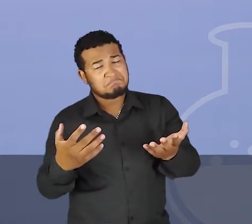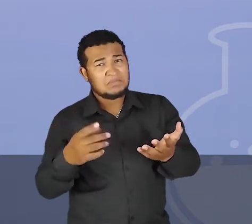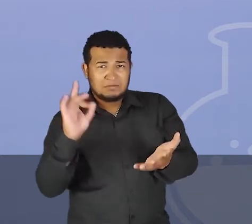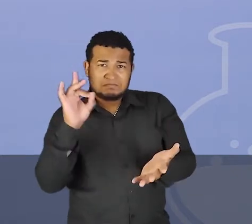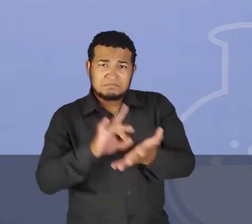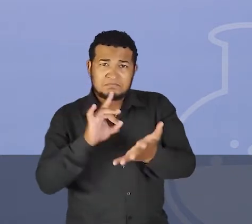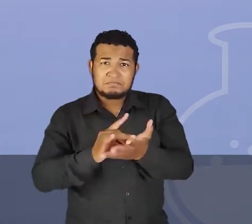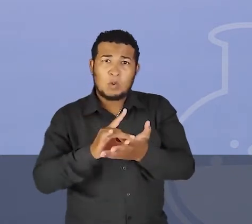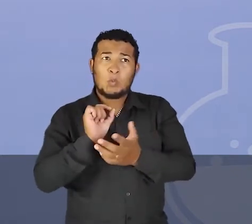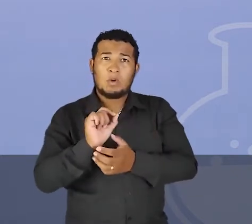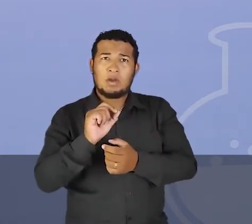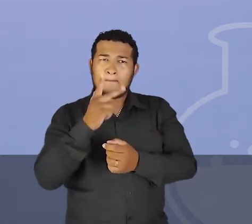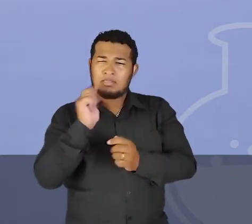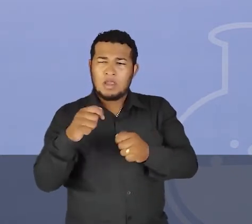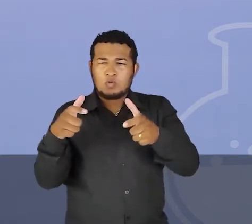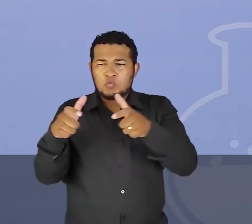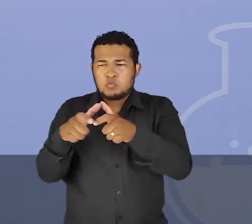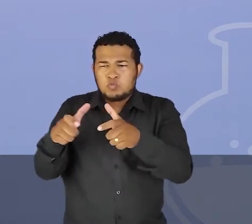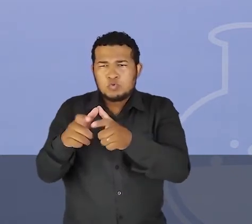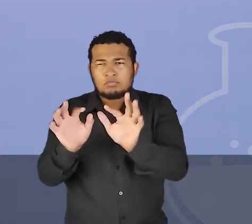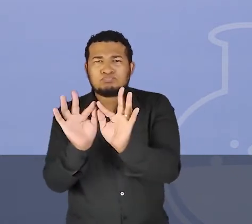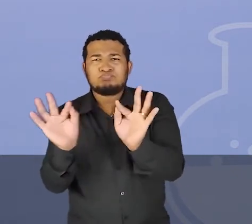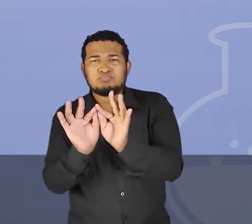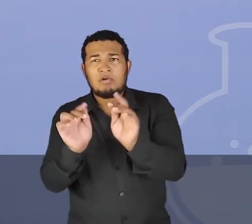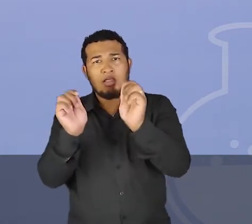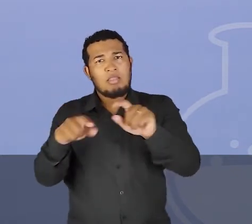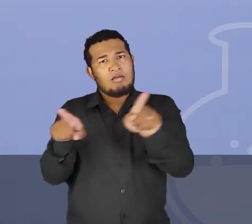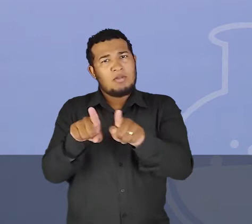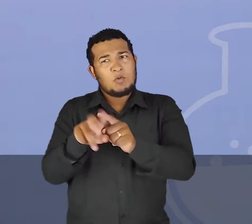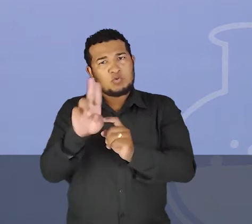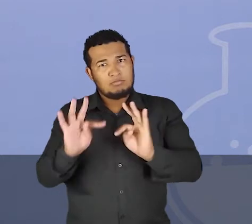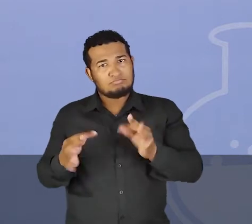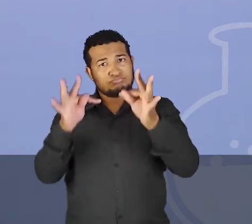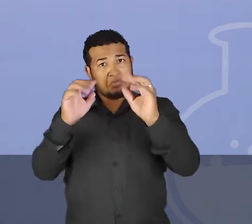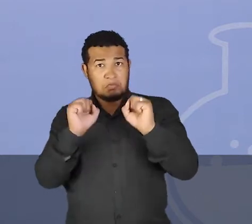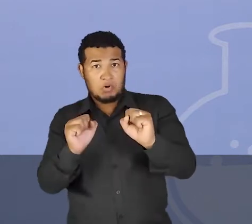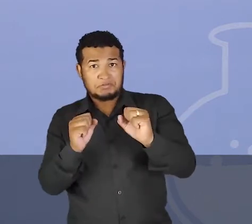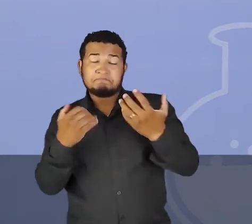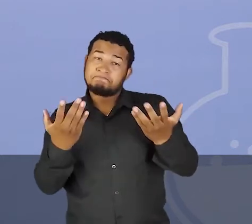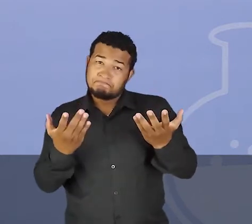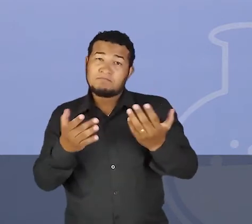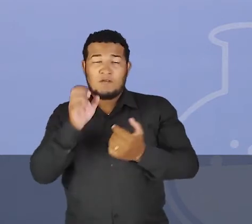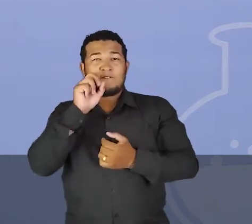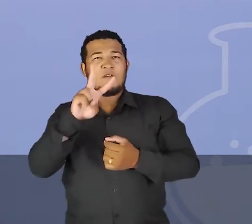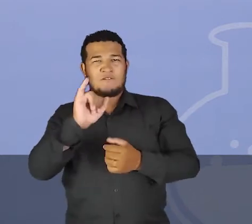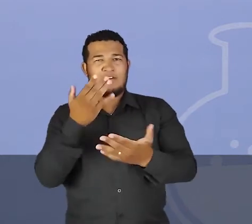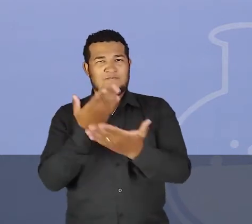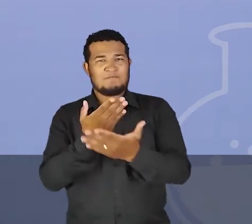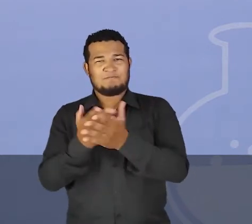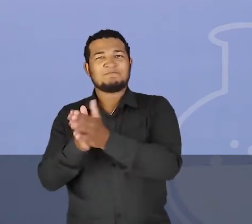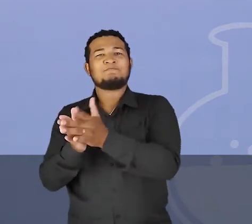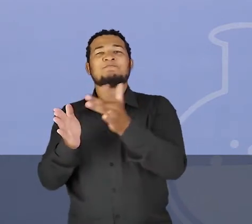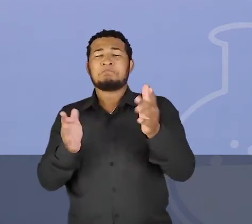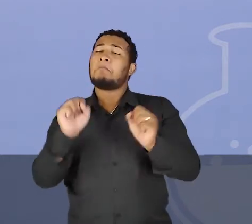pequena propriedade pode, de alguma forma, também usar tecnologia? Nós vamos ver durante nossa aula que